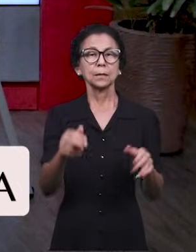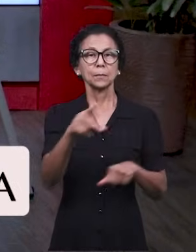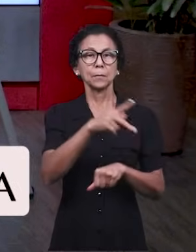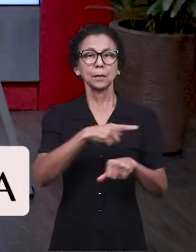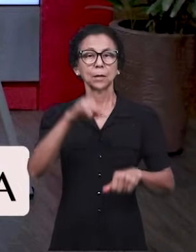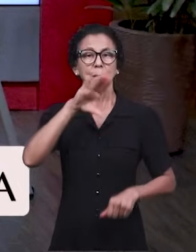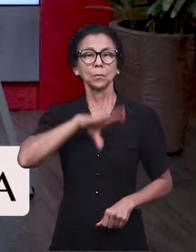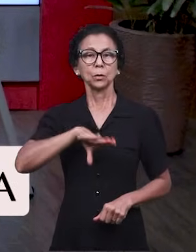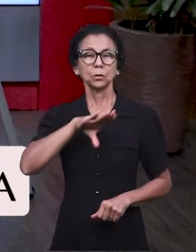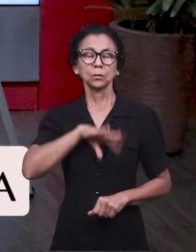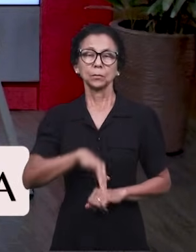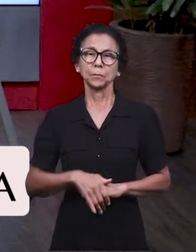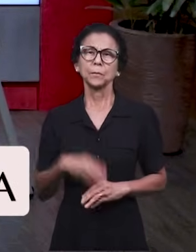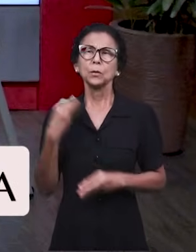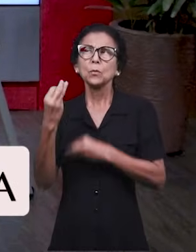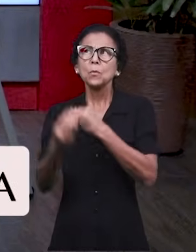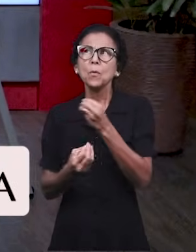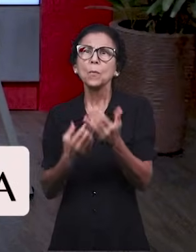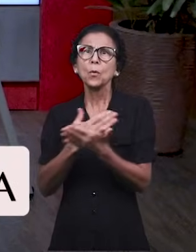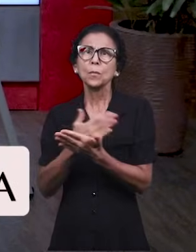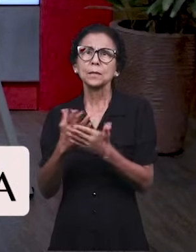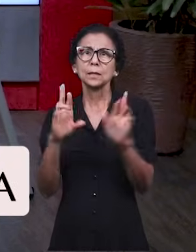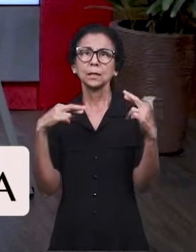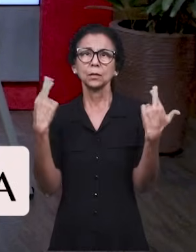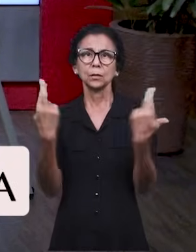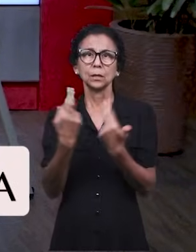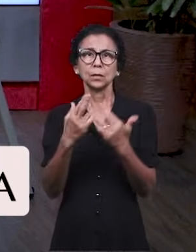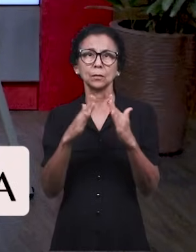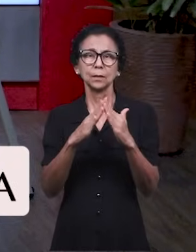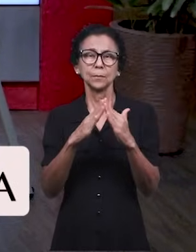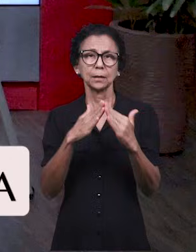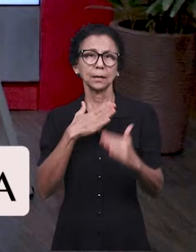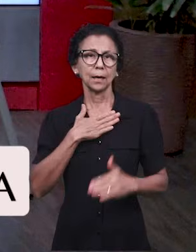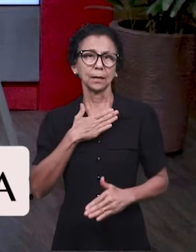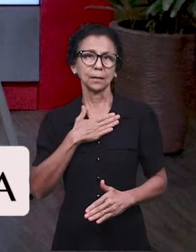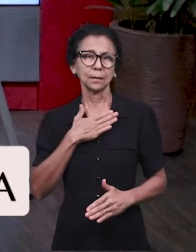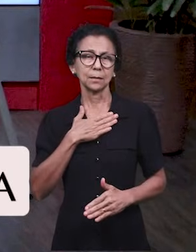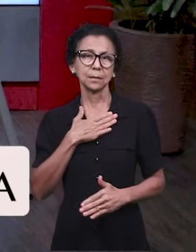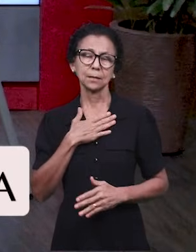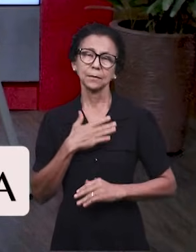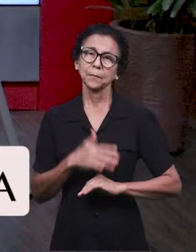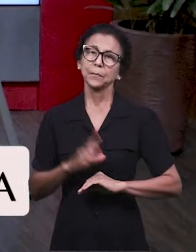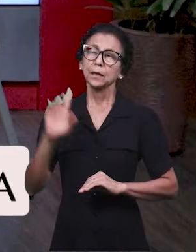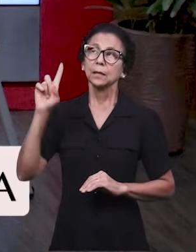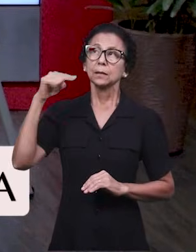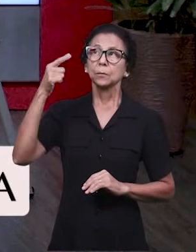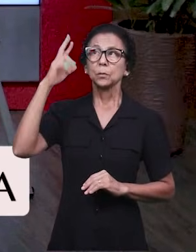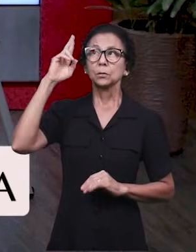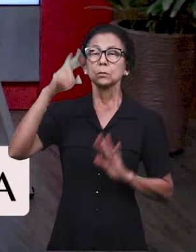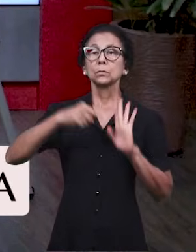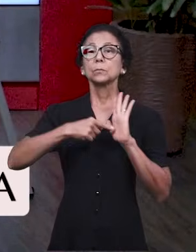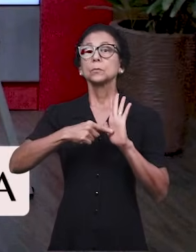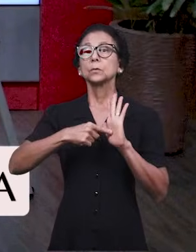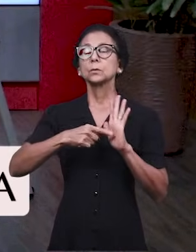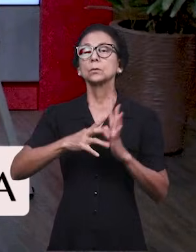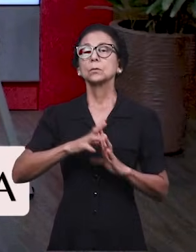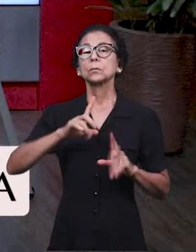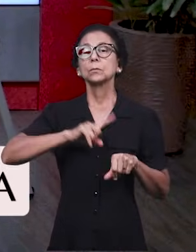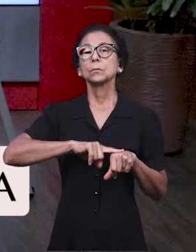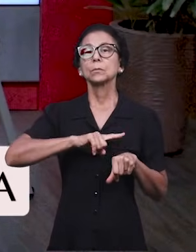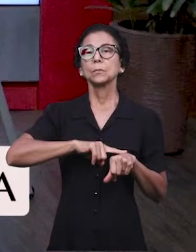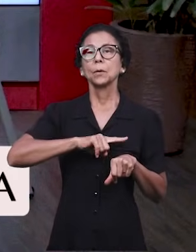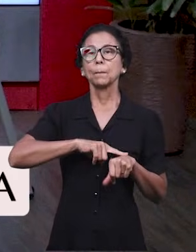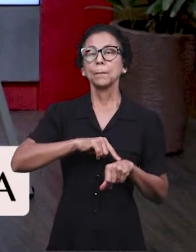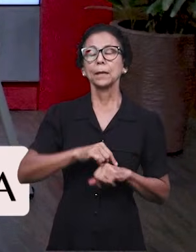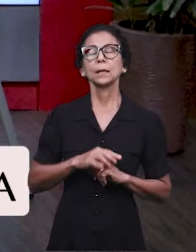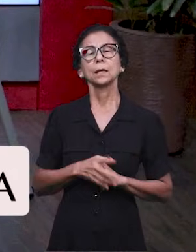com reuniões na minha casa. Olha que bênção. E assim por diante. Depois o Senhor mostrou que havia chegado a hora de eu servir